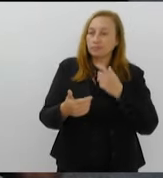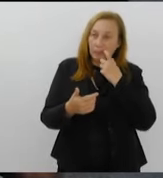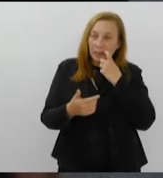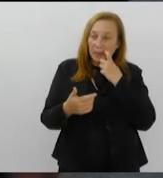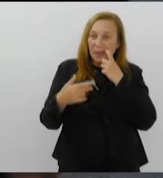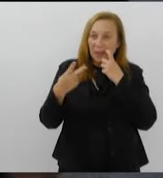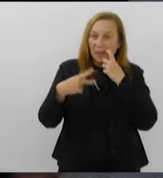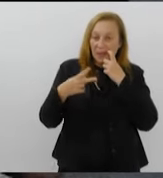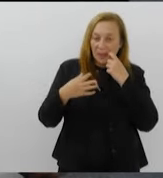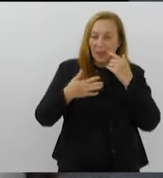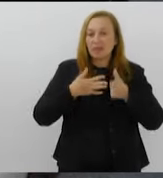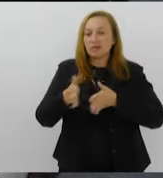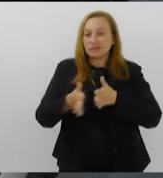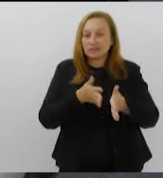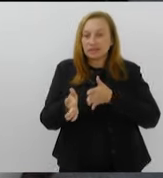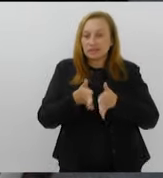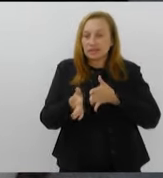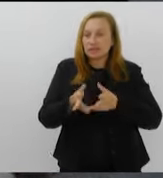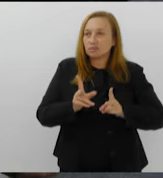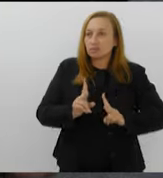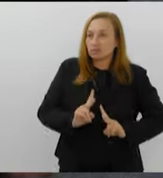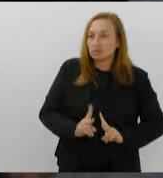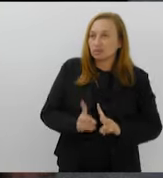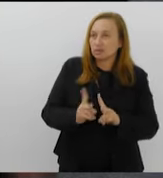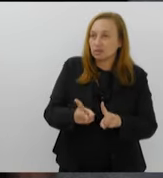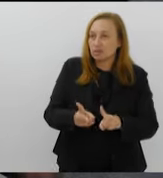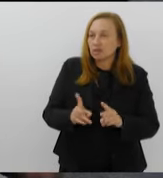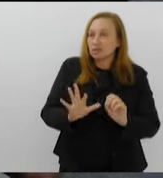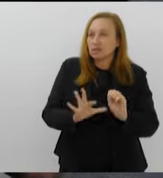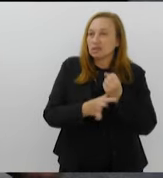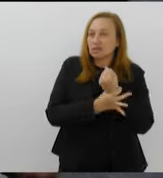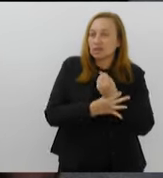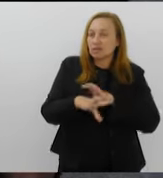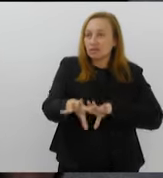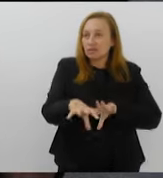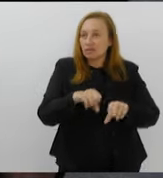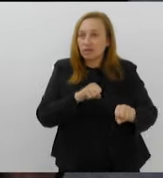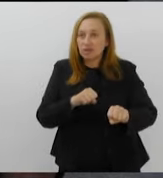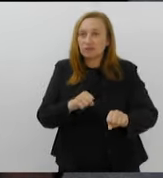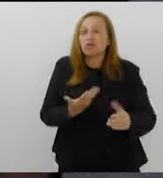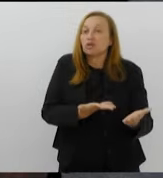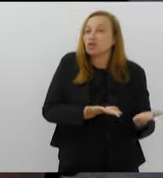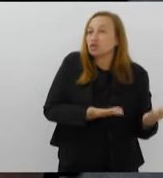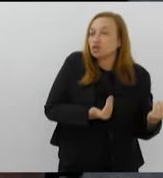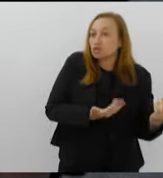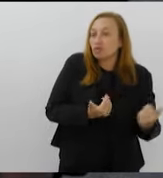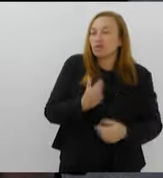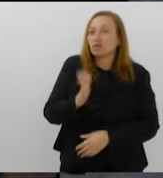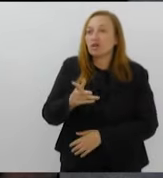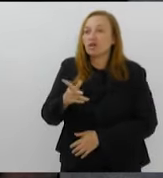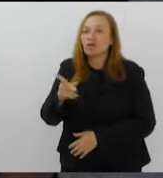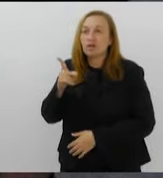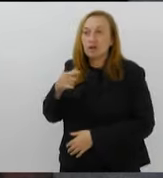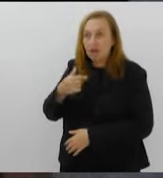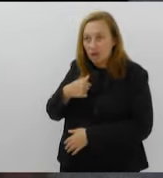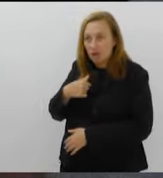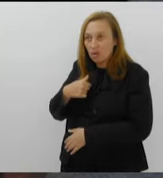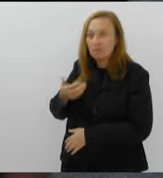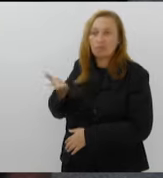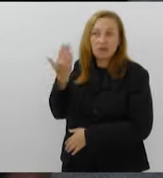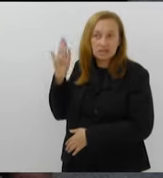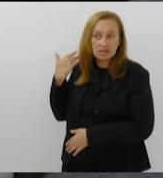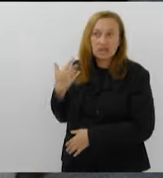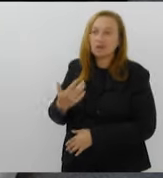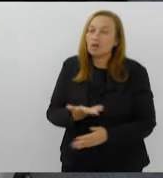fala do acesso, permanência e garantia da formação de jovens, como já fui um dia uma jovem